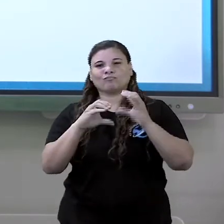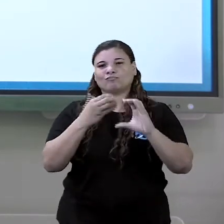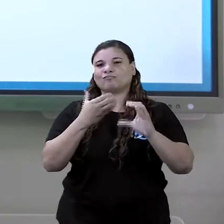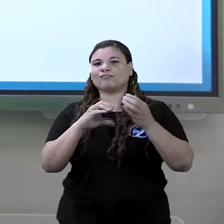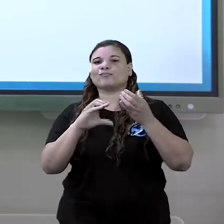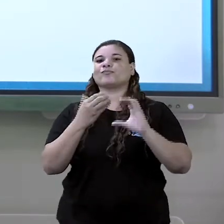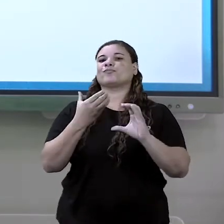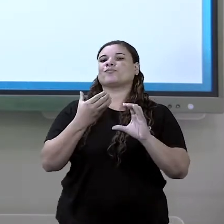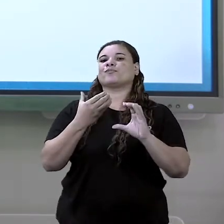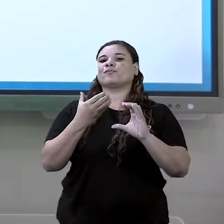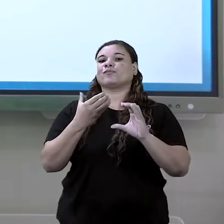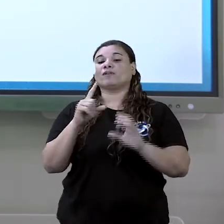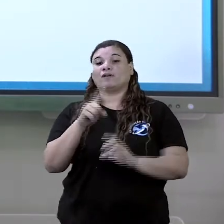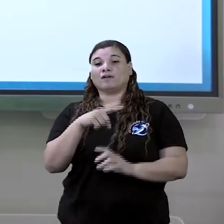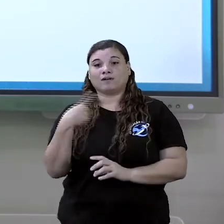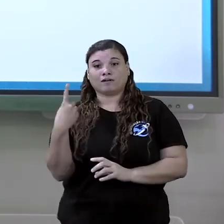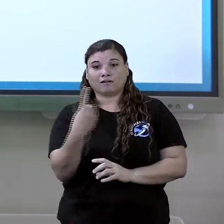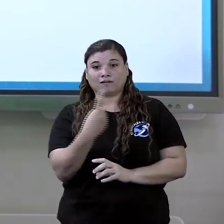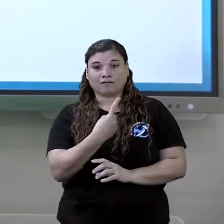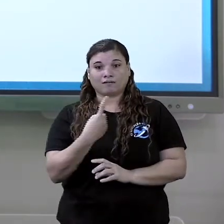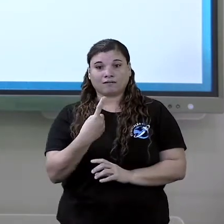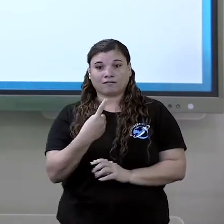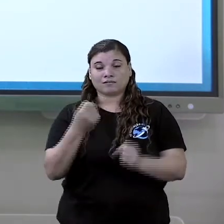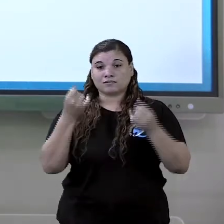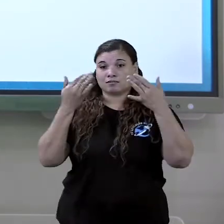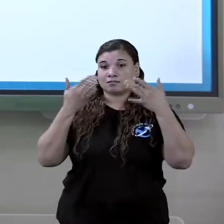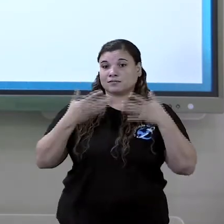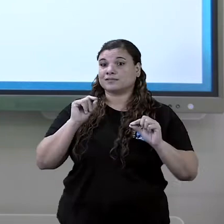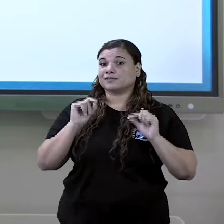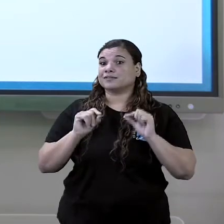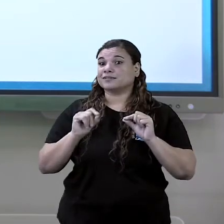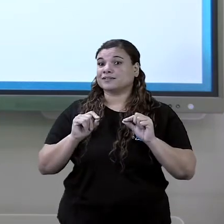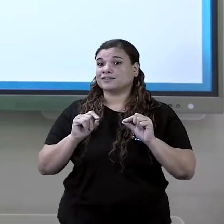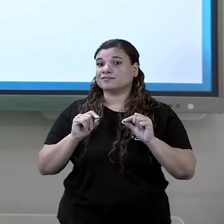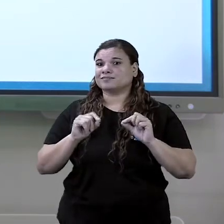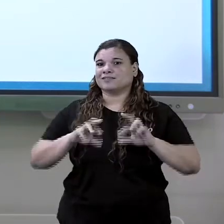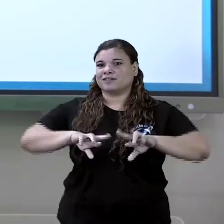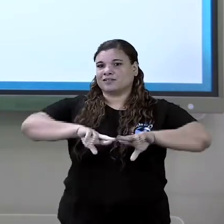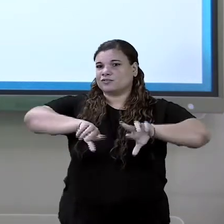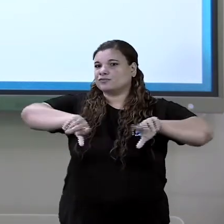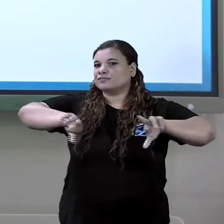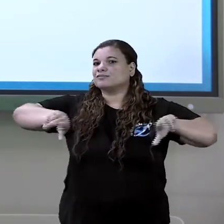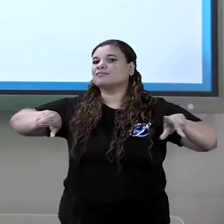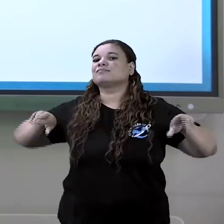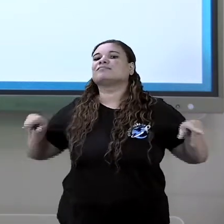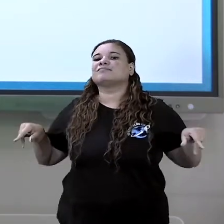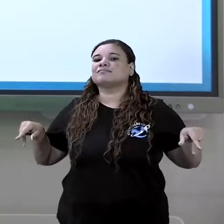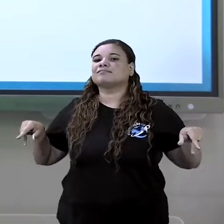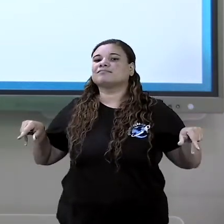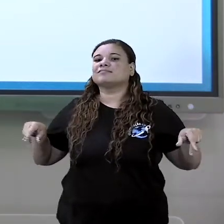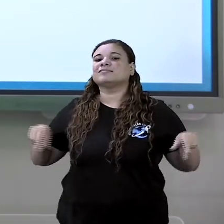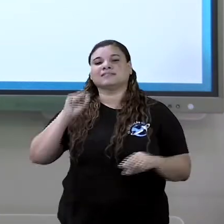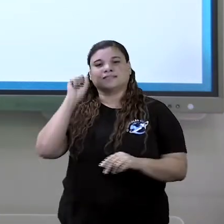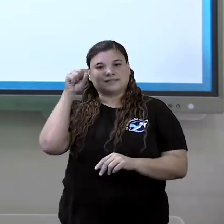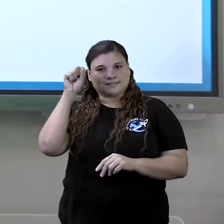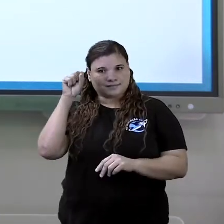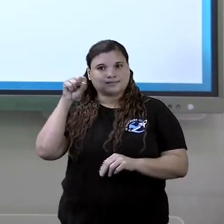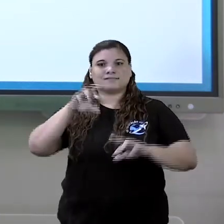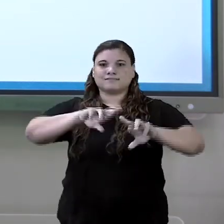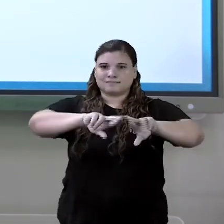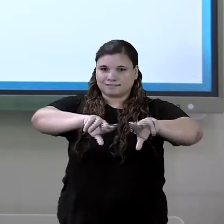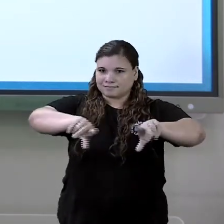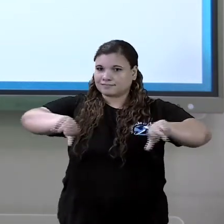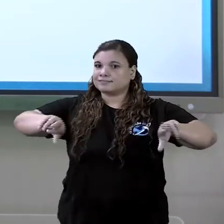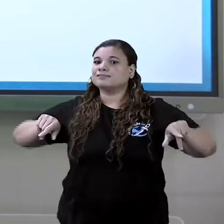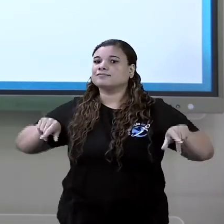cantigas, nós estamos falando sobre diversidade, vocês sabiam? Sim, nós, a partir dos